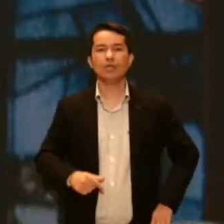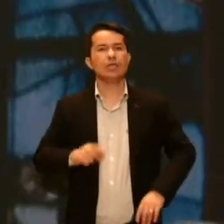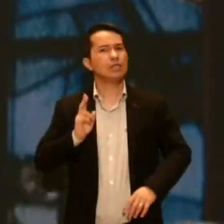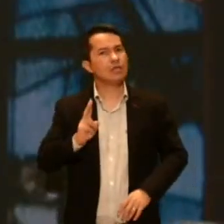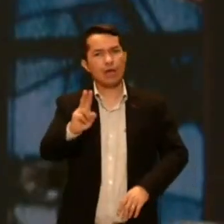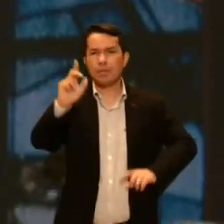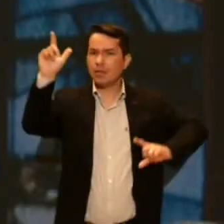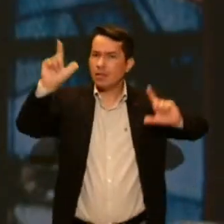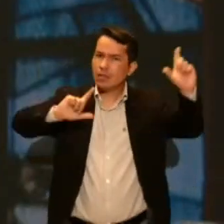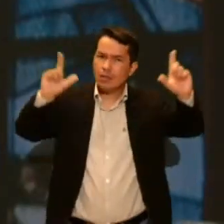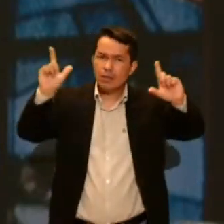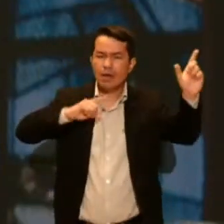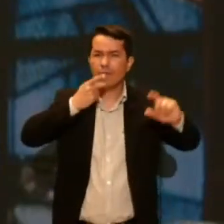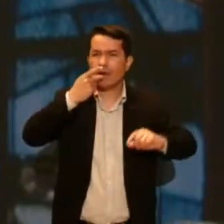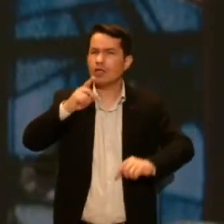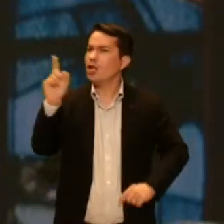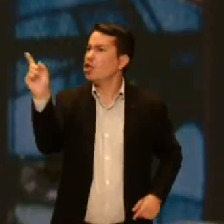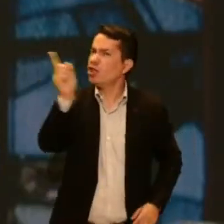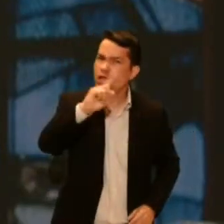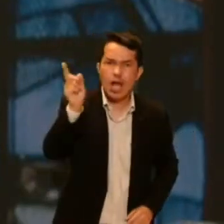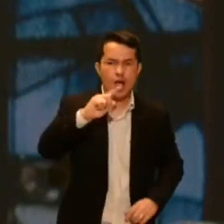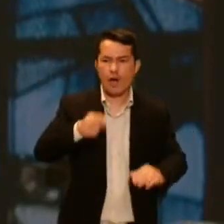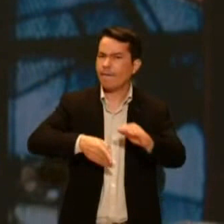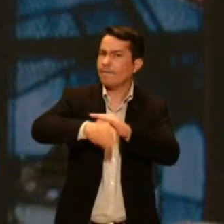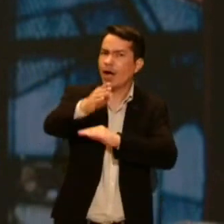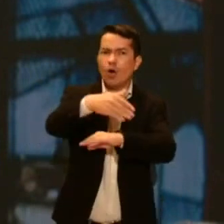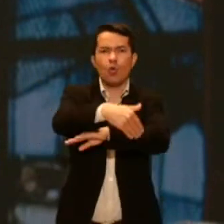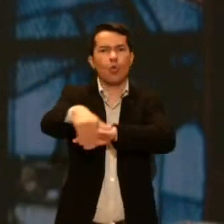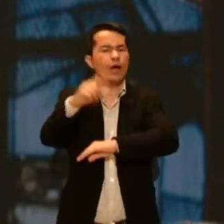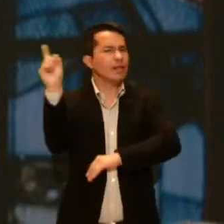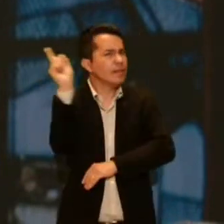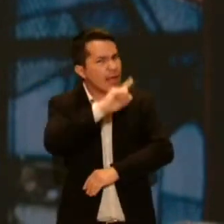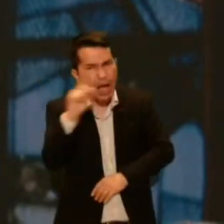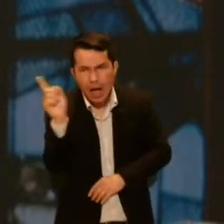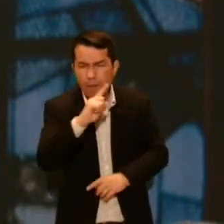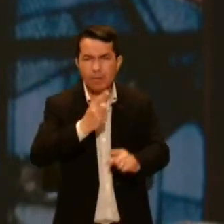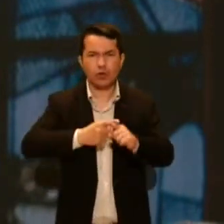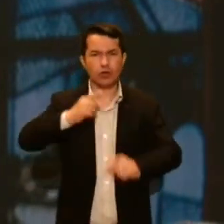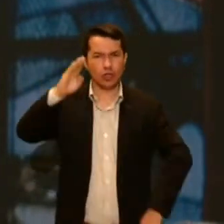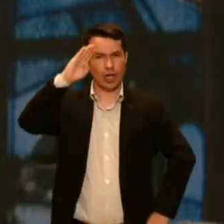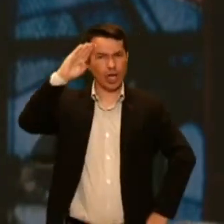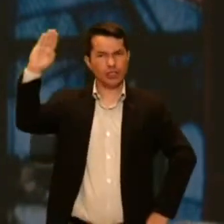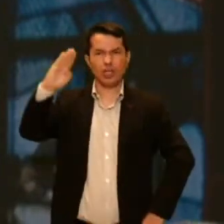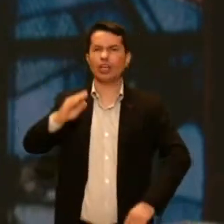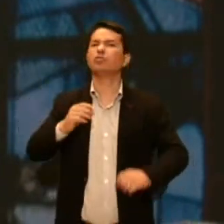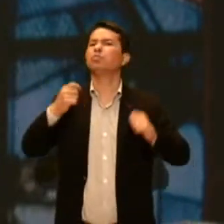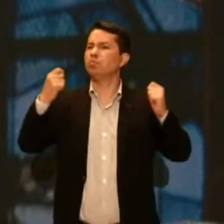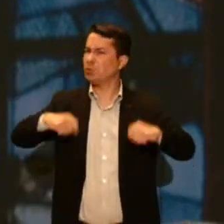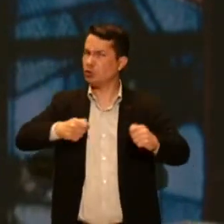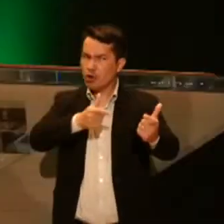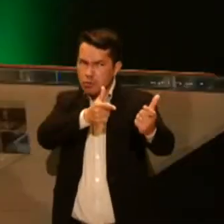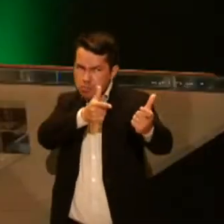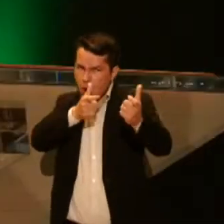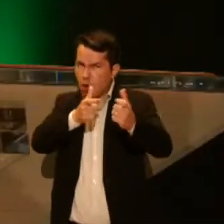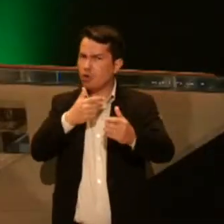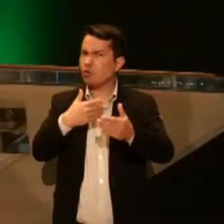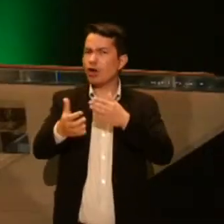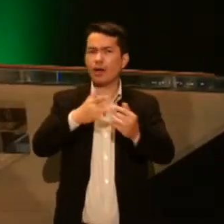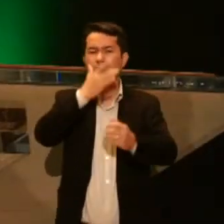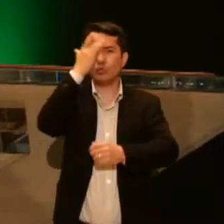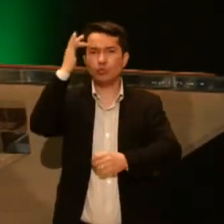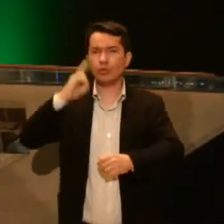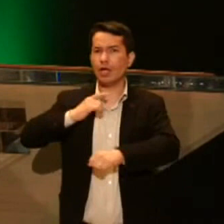da rua depois no horário de toque de recolher, porque o exército tem ordem para atirar em qualquer pessoa que esteja na